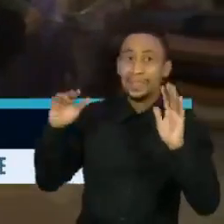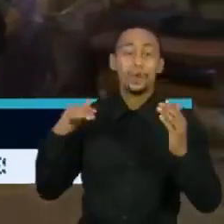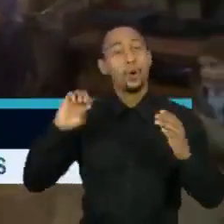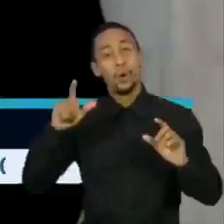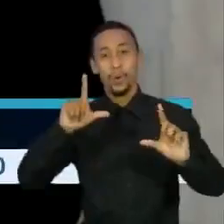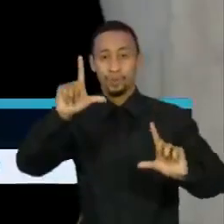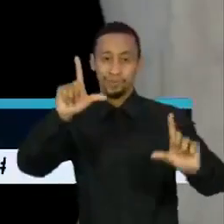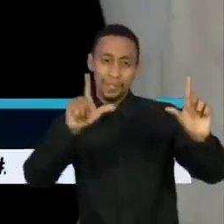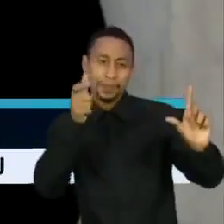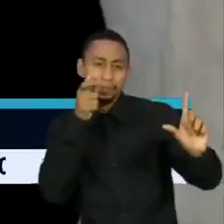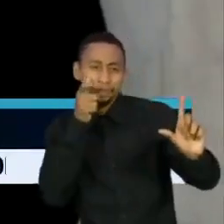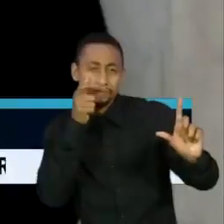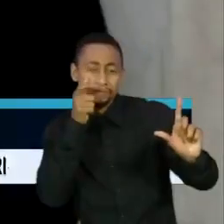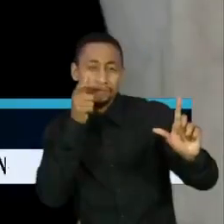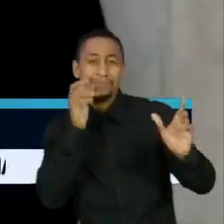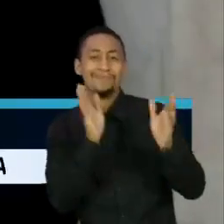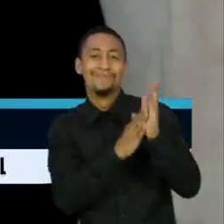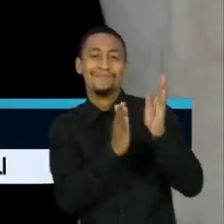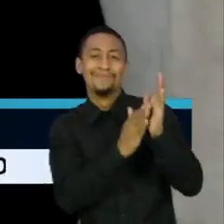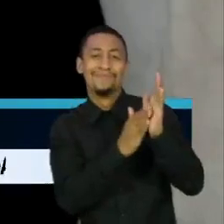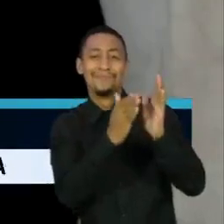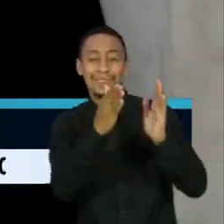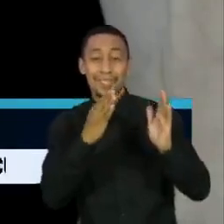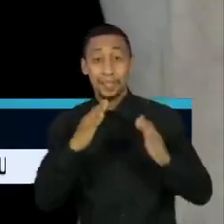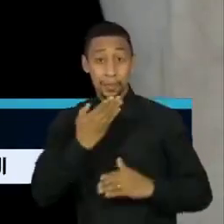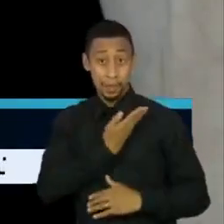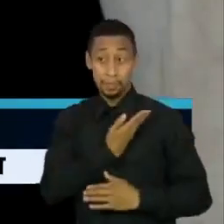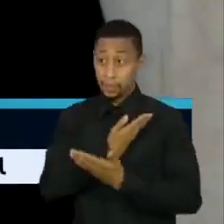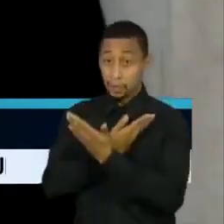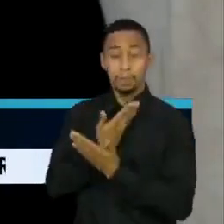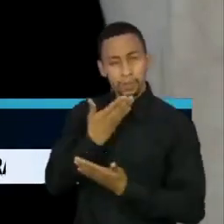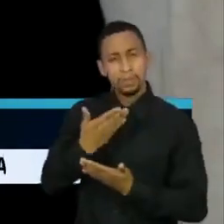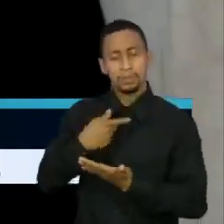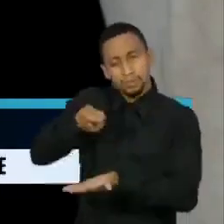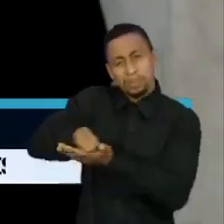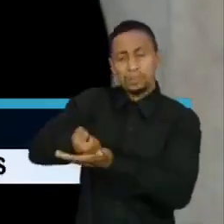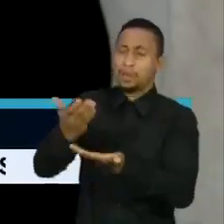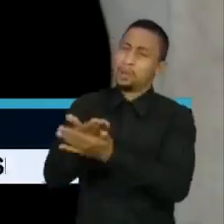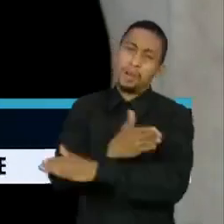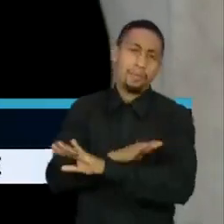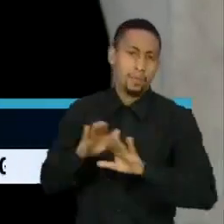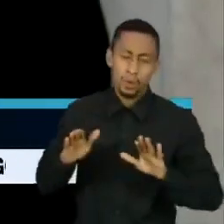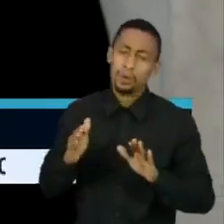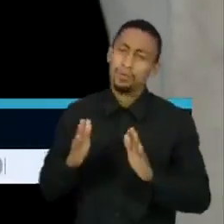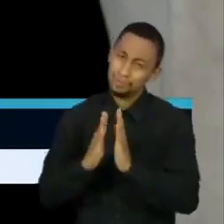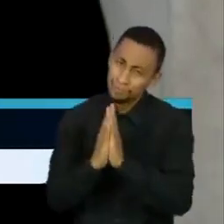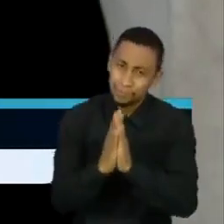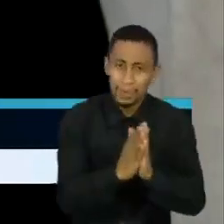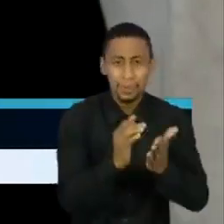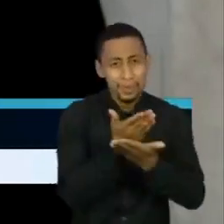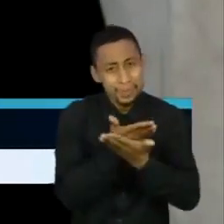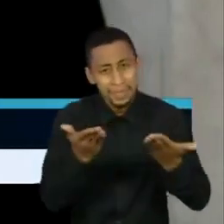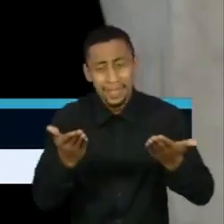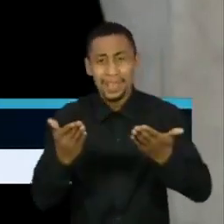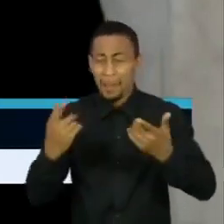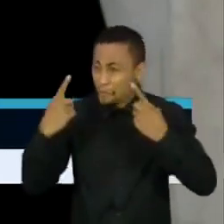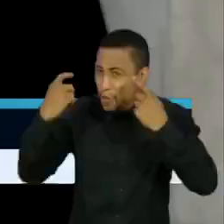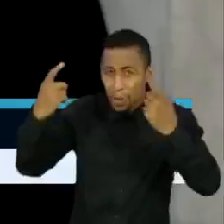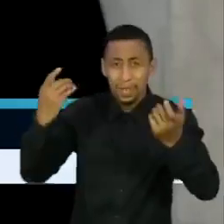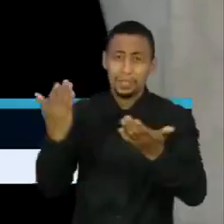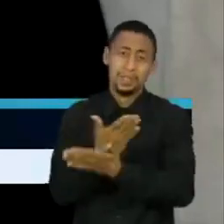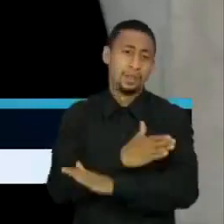causa da pandemia. Em seu discurso, Francisco pediu o fim do extremismo, intolerâncias e fez um apelo para acabar com a